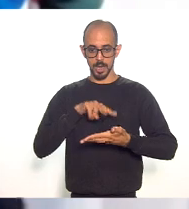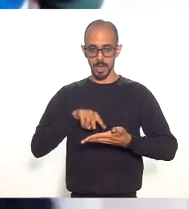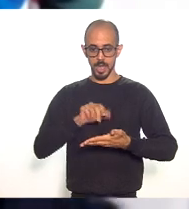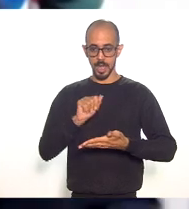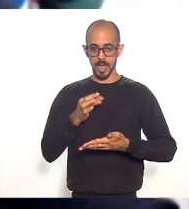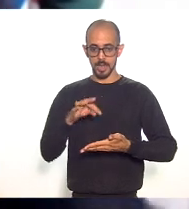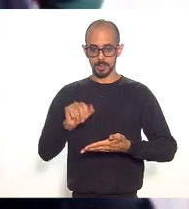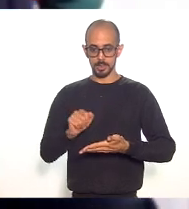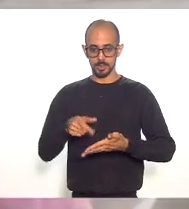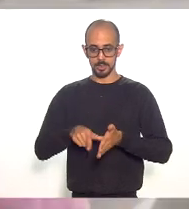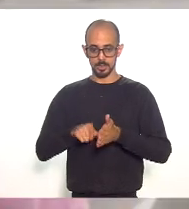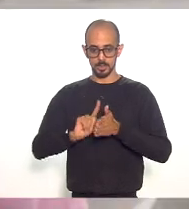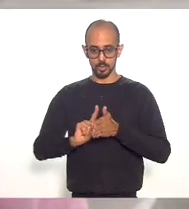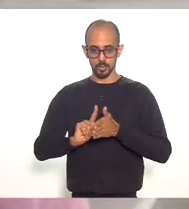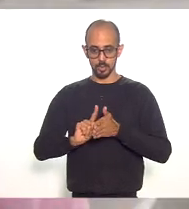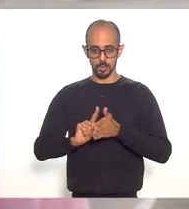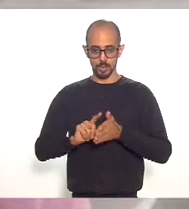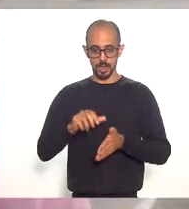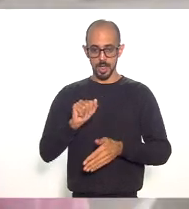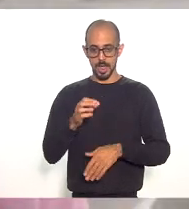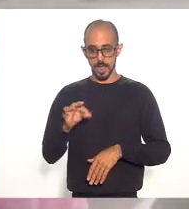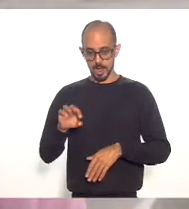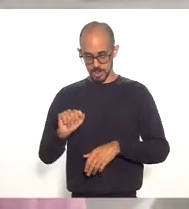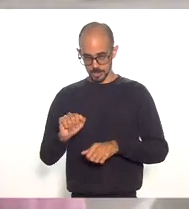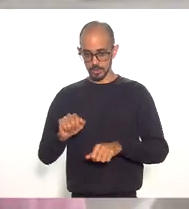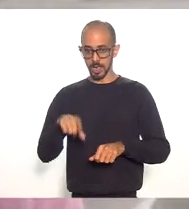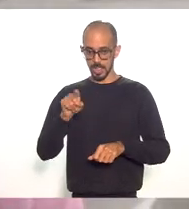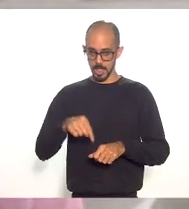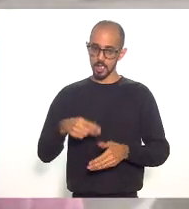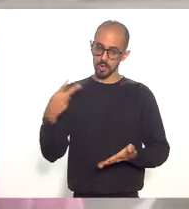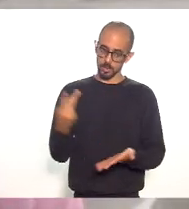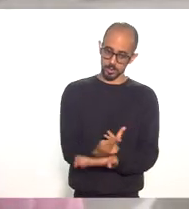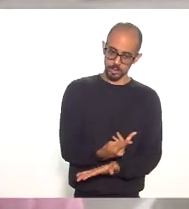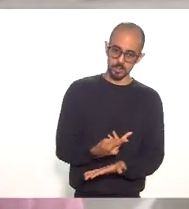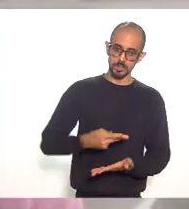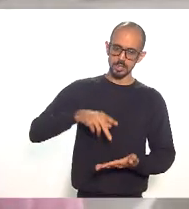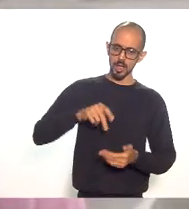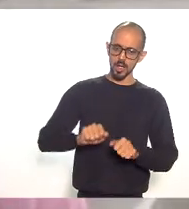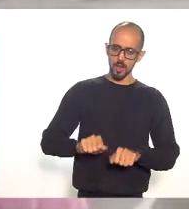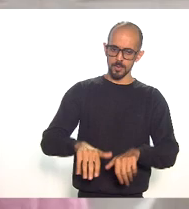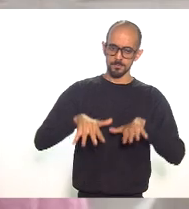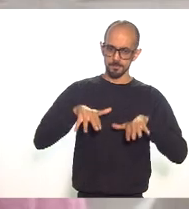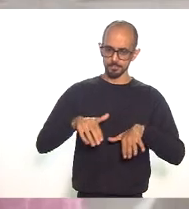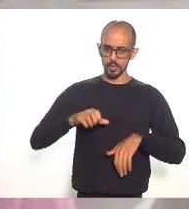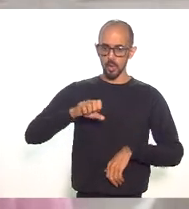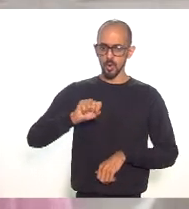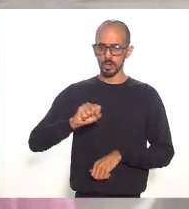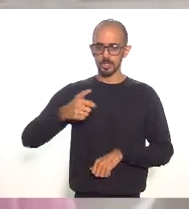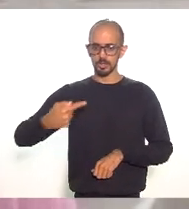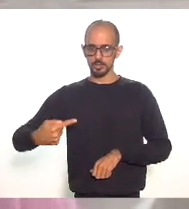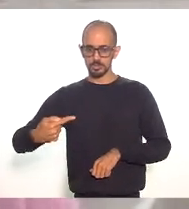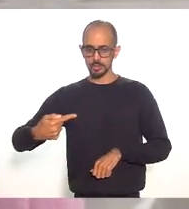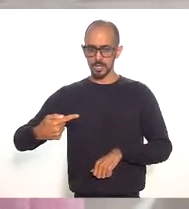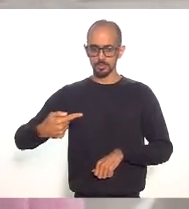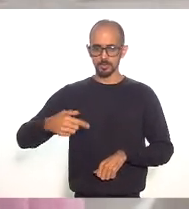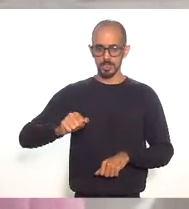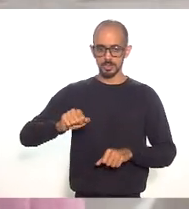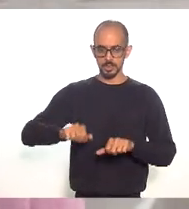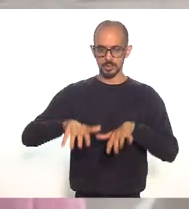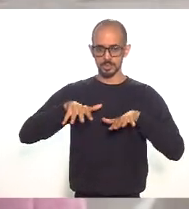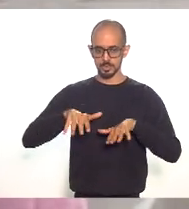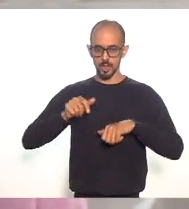anterior. A ata reflete com exatidão o ocorrido na 80ª sessão extraordinária, que iniciada